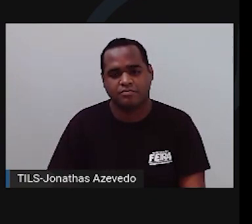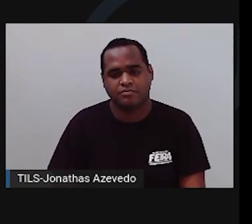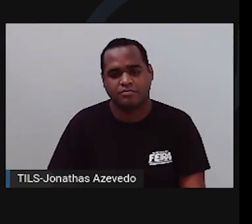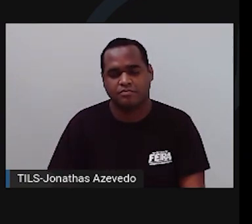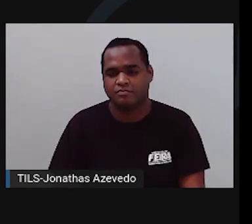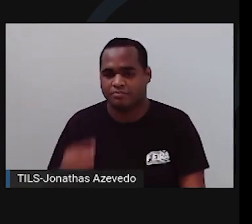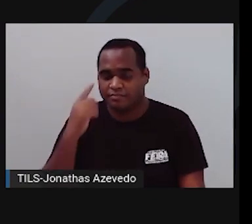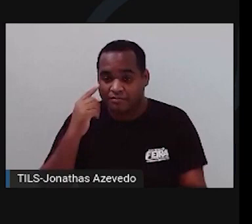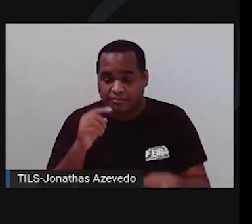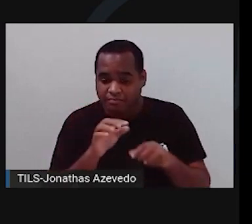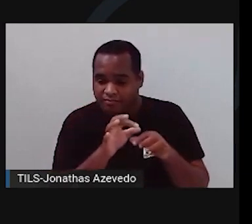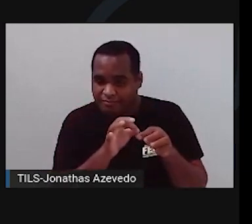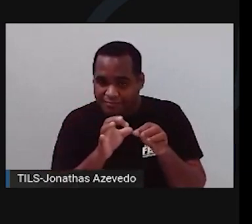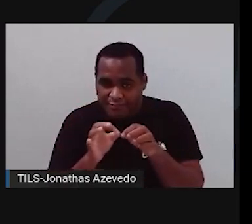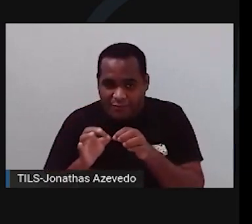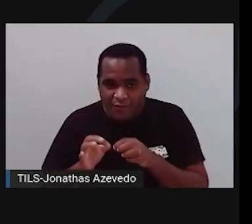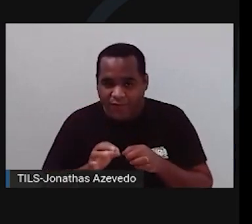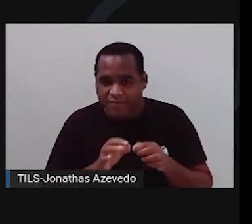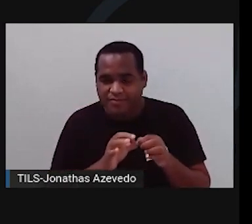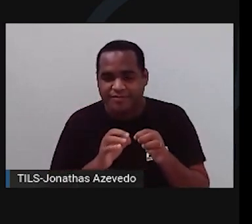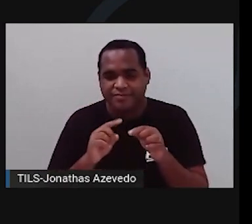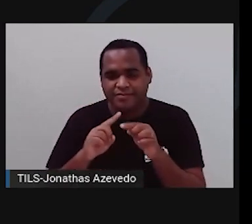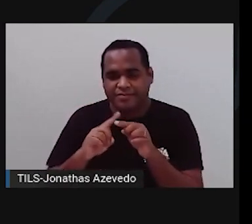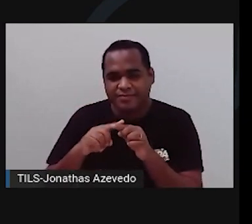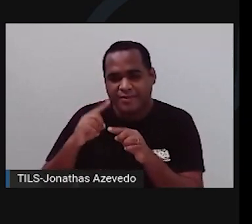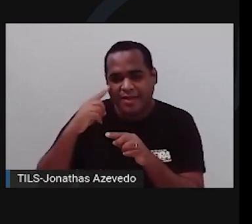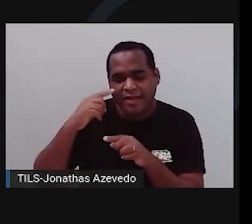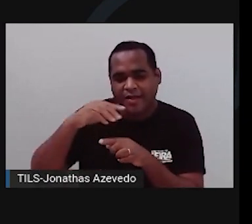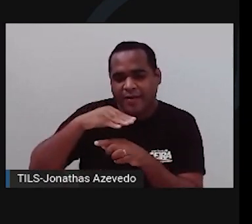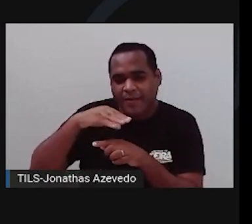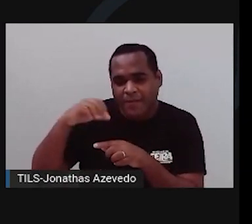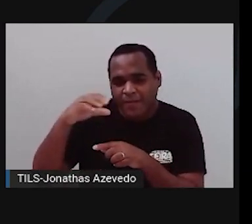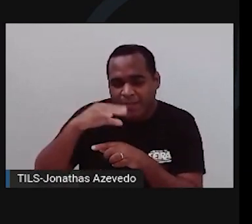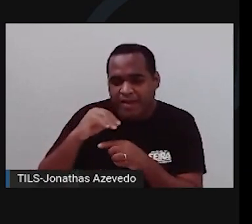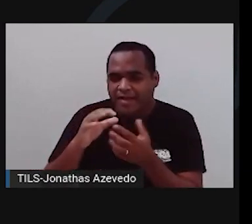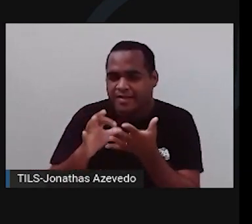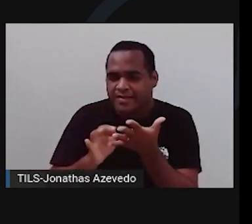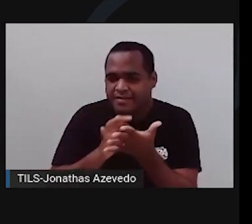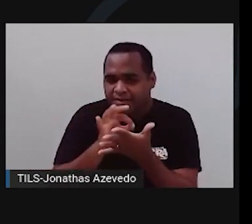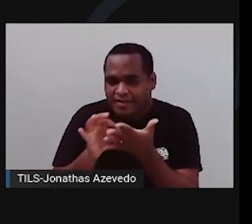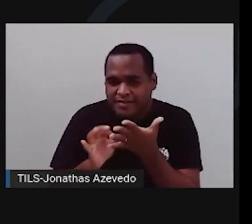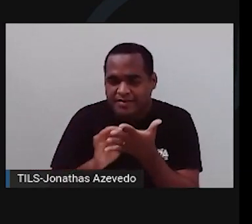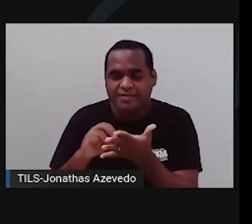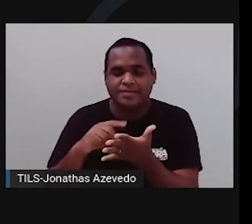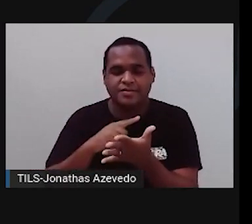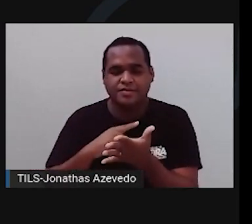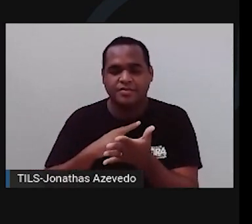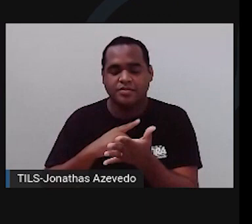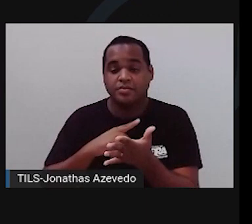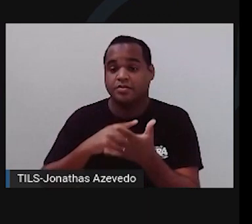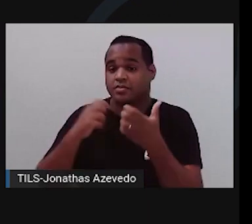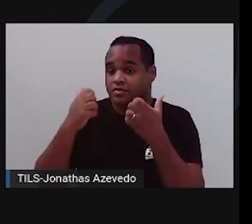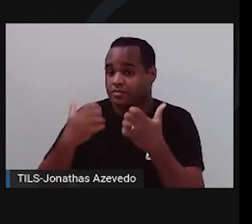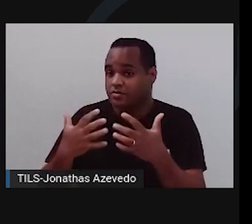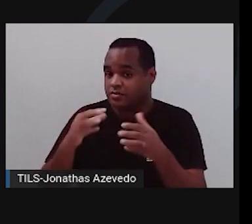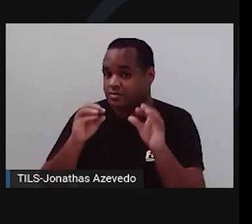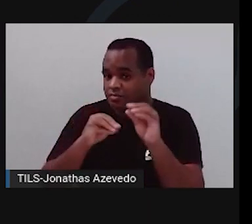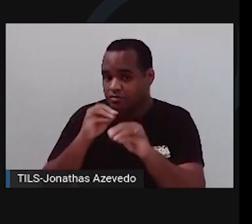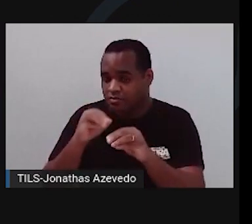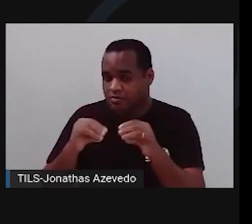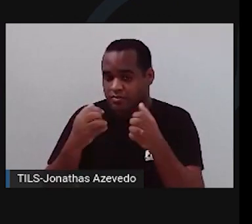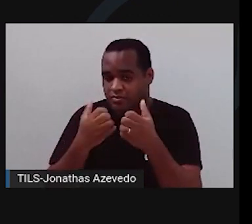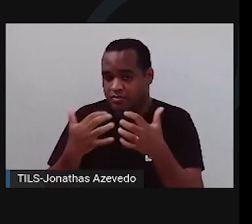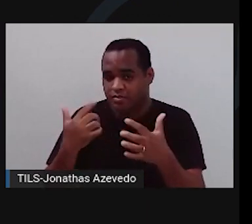Os óvulos são lavados do líquido folicular com as células que os envolvem e colocados no meio de